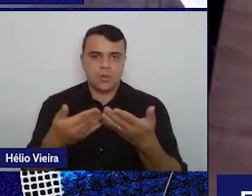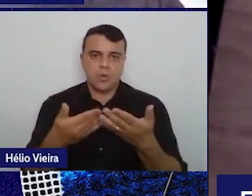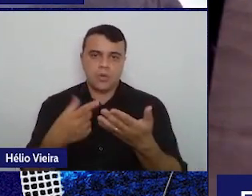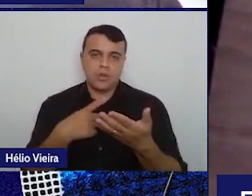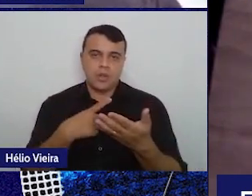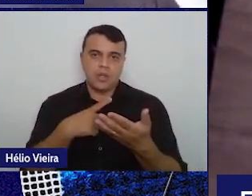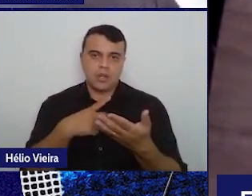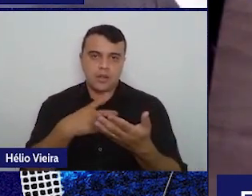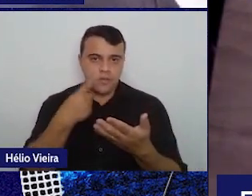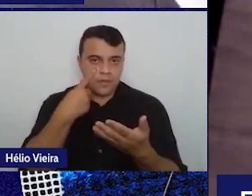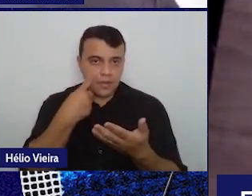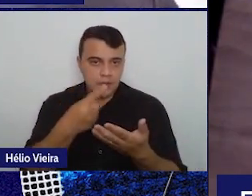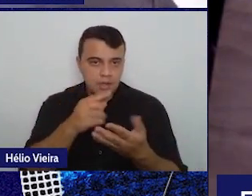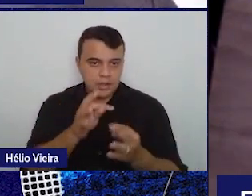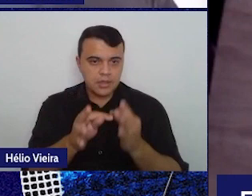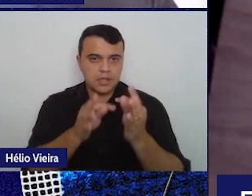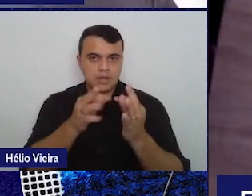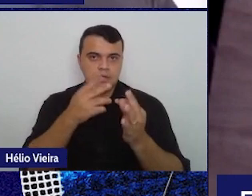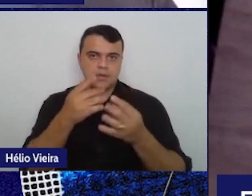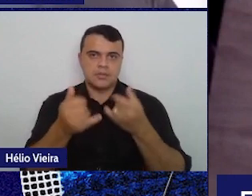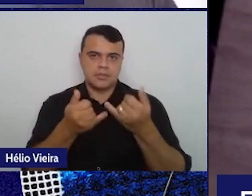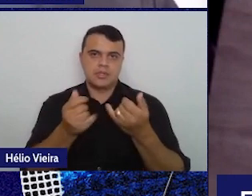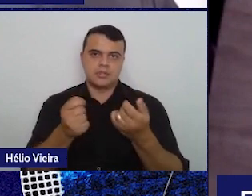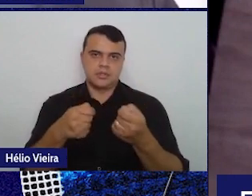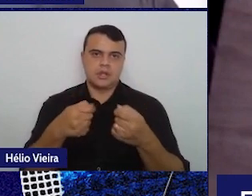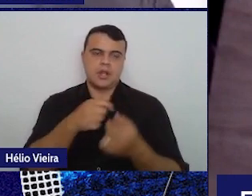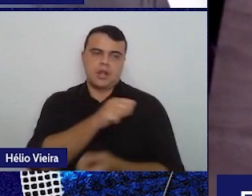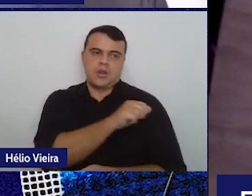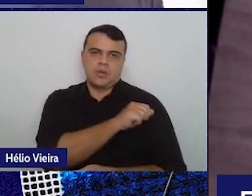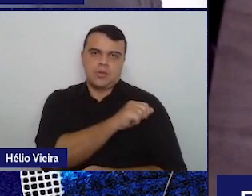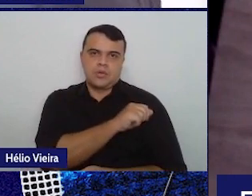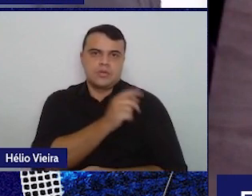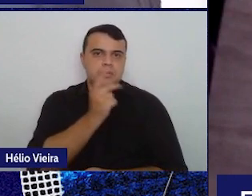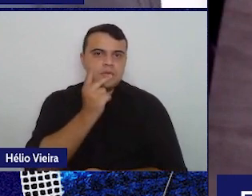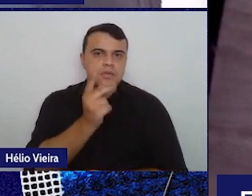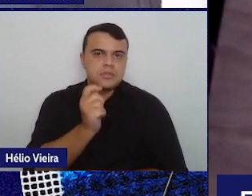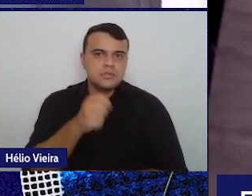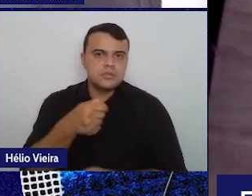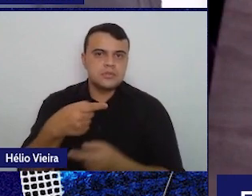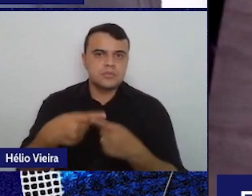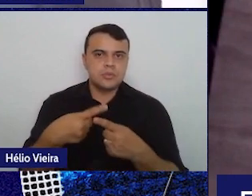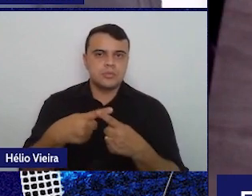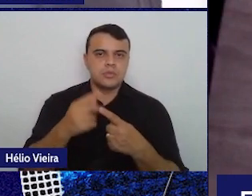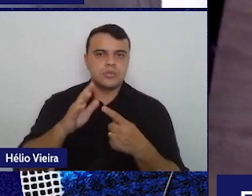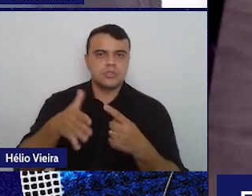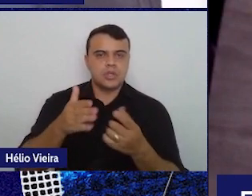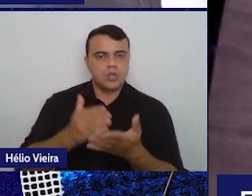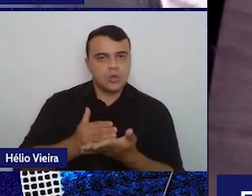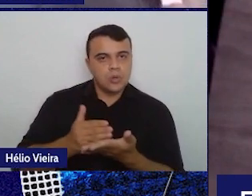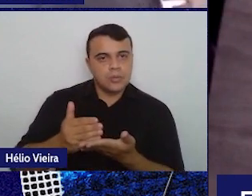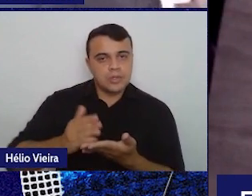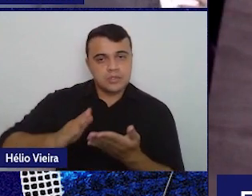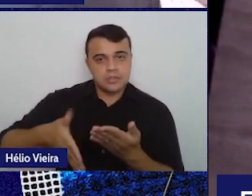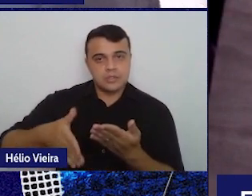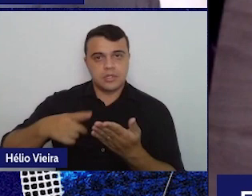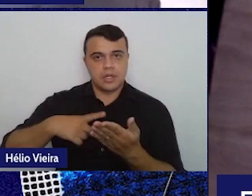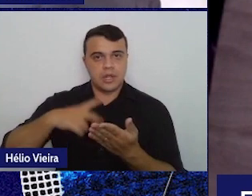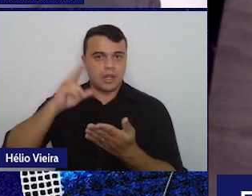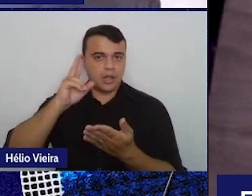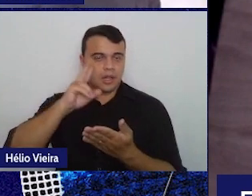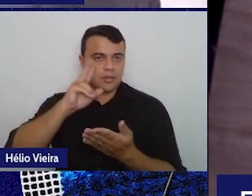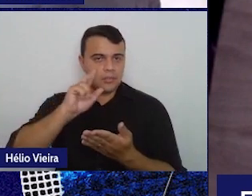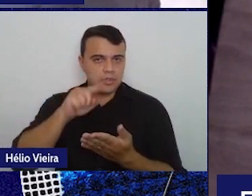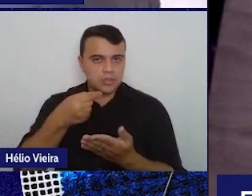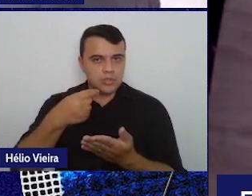é pegar essas técnicas e brincar com os alunos, trazer isso como uma forma de rememorar a